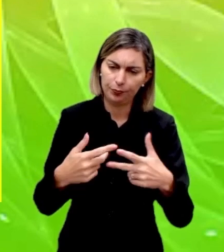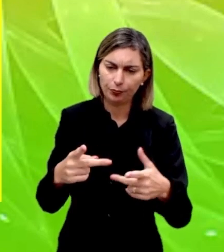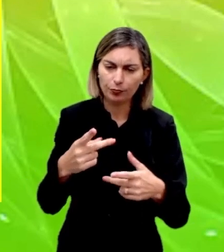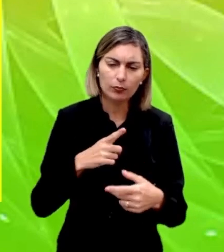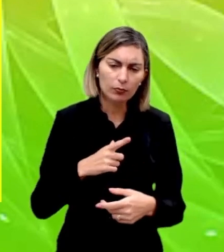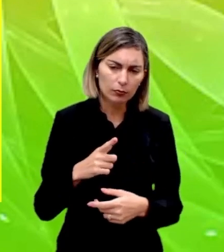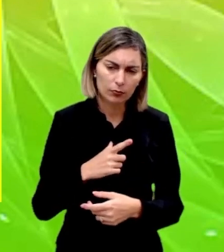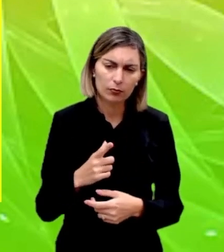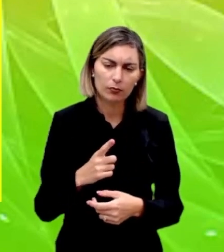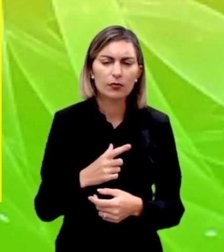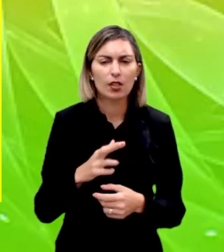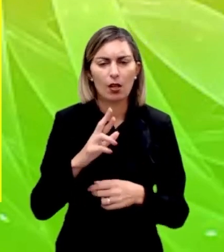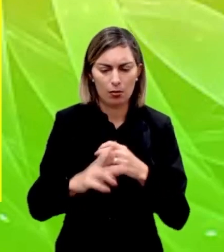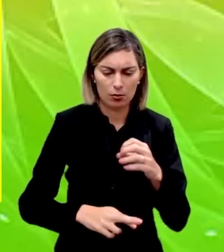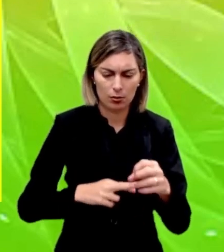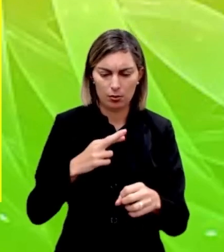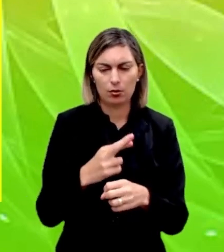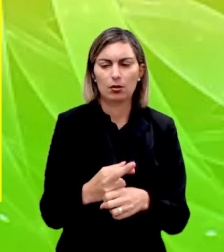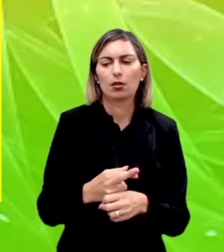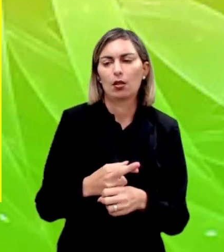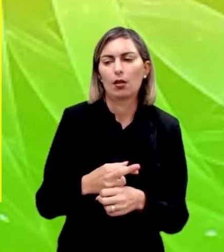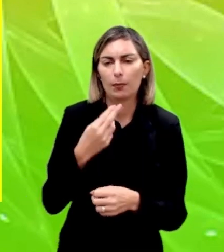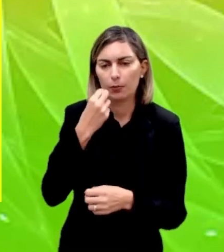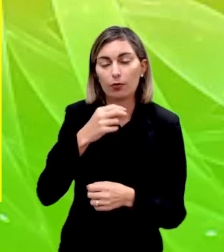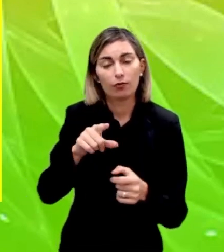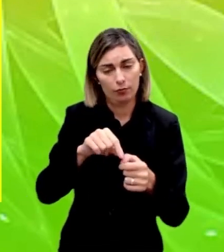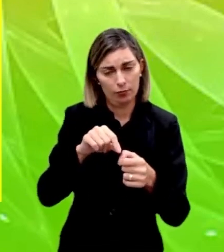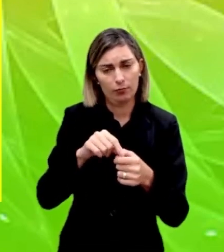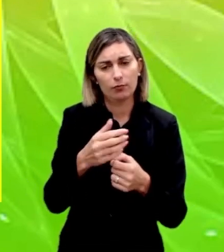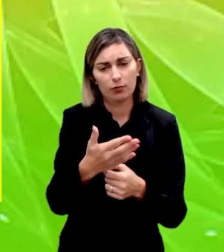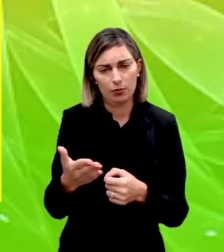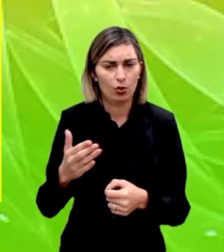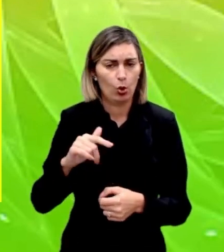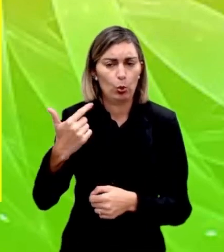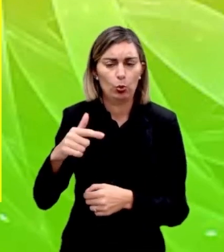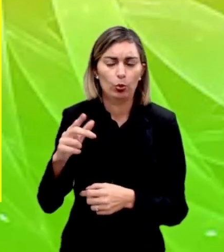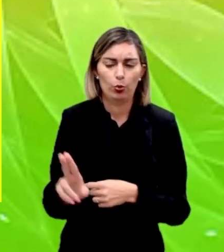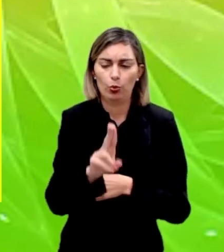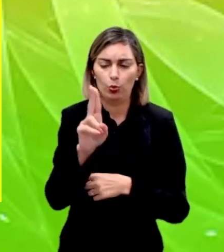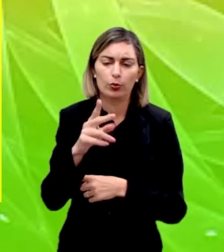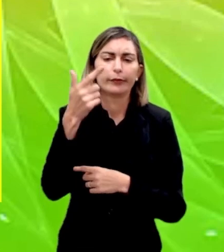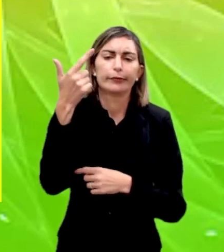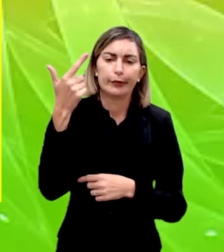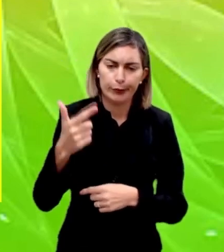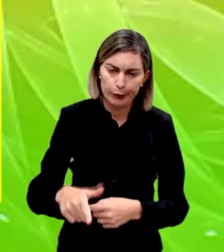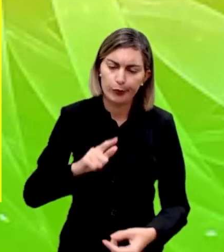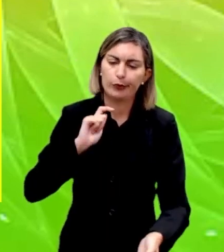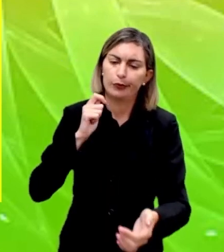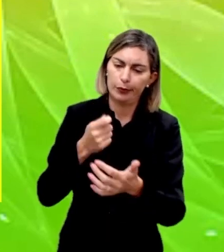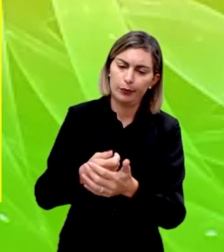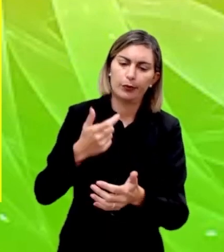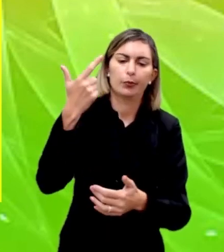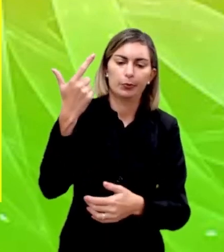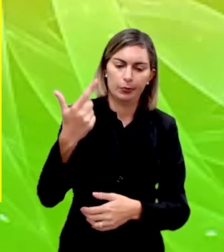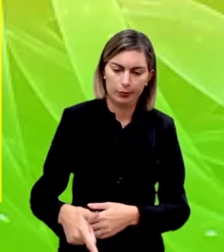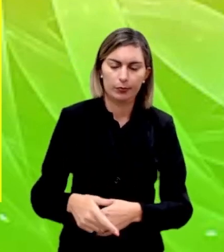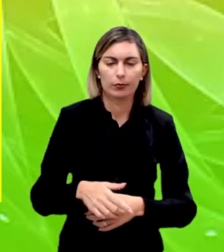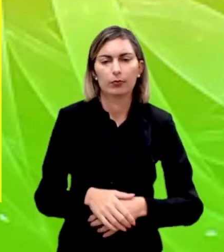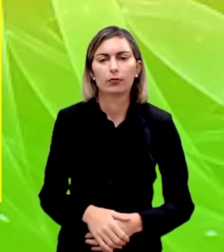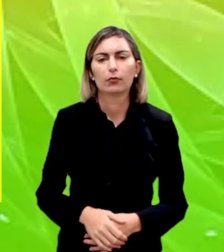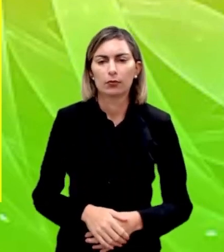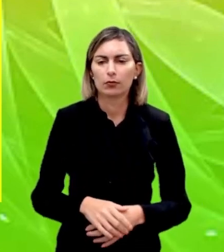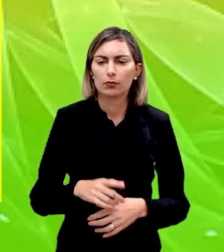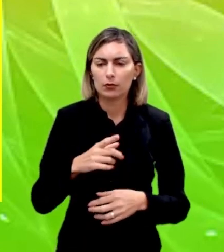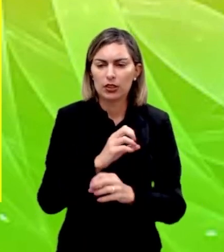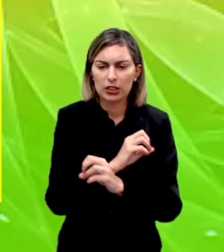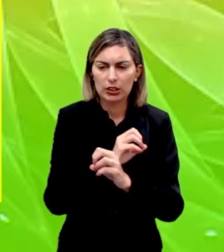você puder reciclar ou reaproveitar, faça isso para não ter que usar de novo, que comprar de novo. Zere